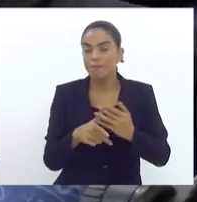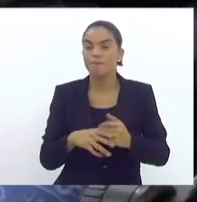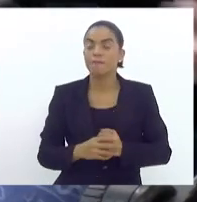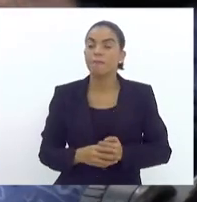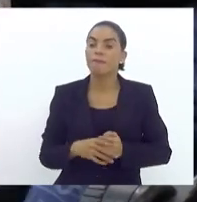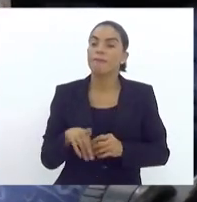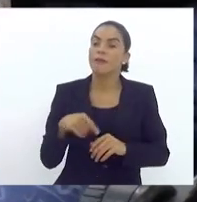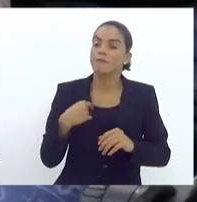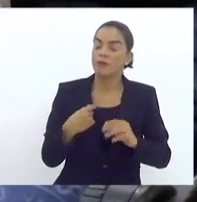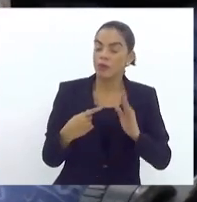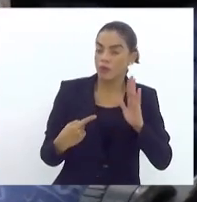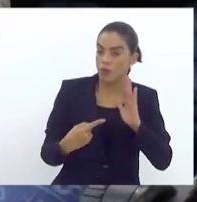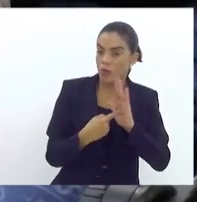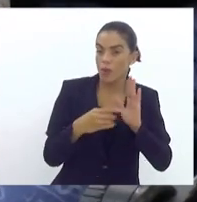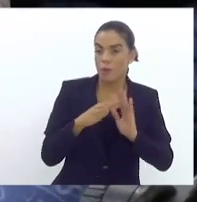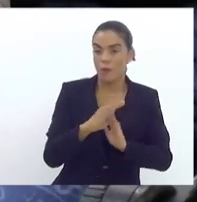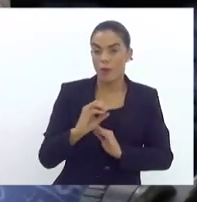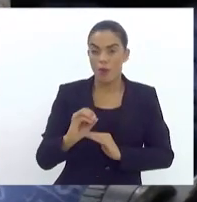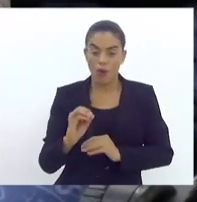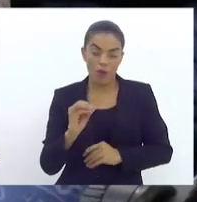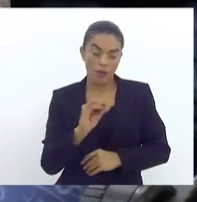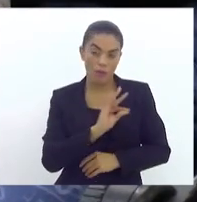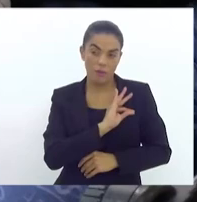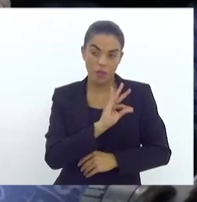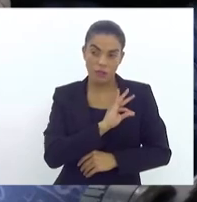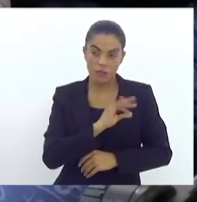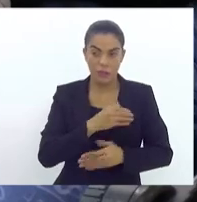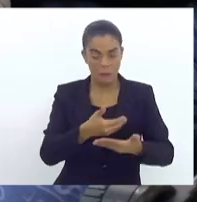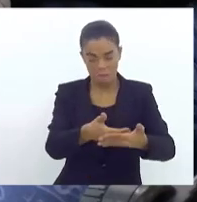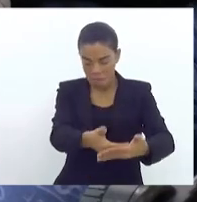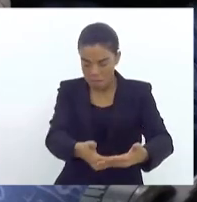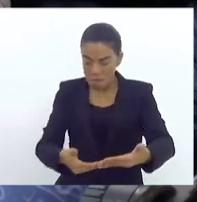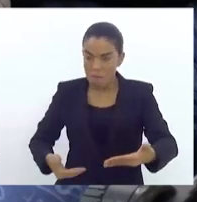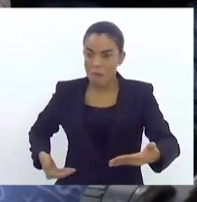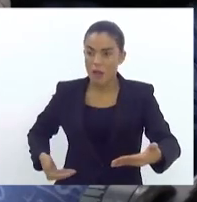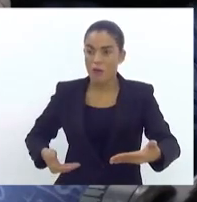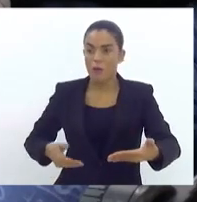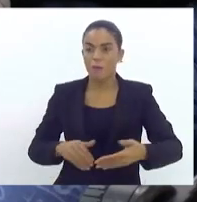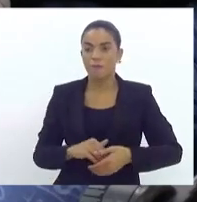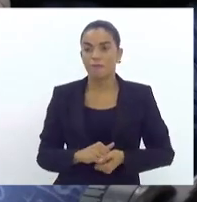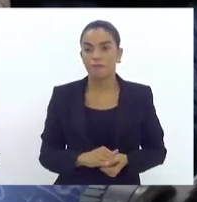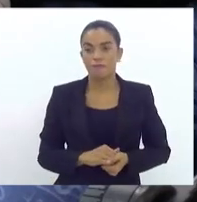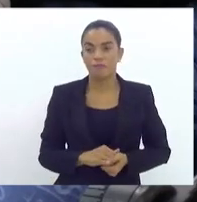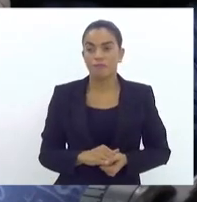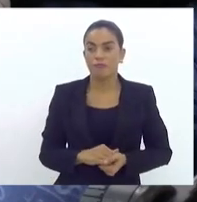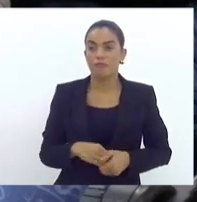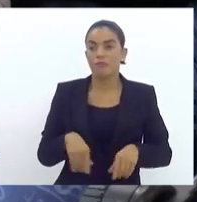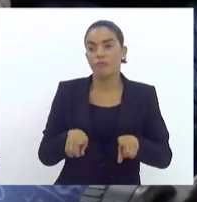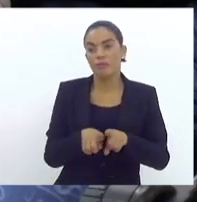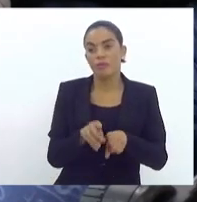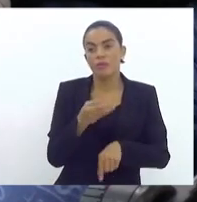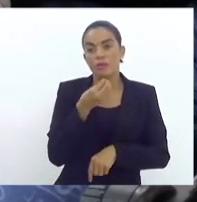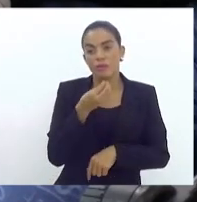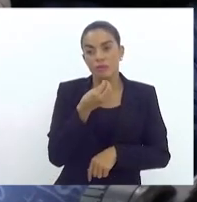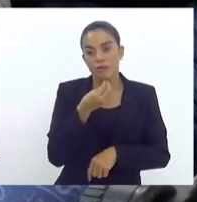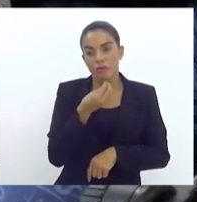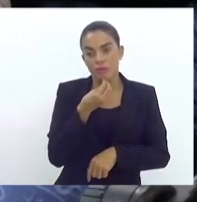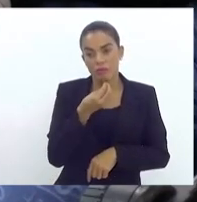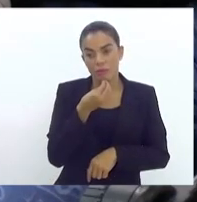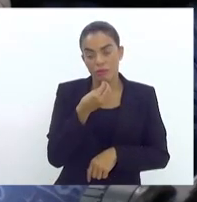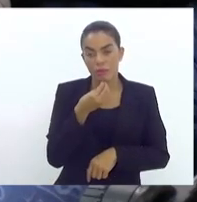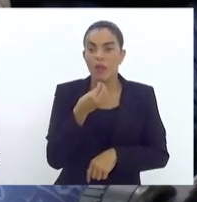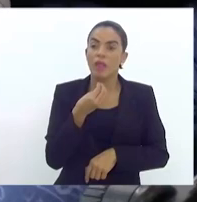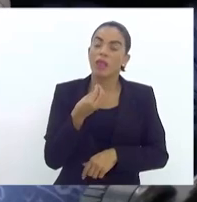dos registros de ocorrência é da polícia que é muito maior e eu vou dar um exemplo daqui a pouco e obviamente existe o fenômeno da